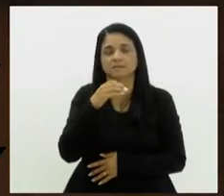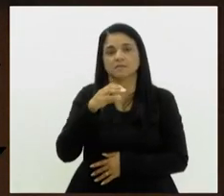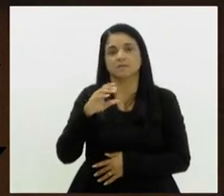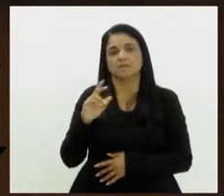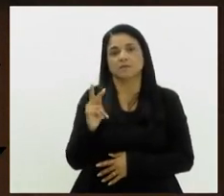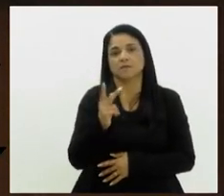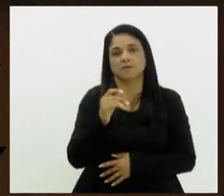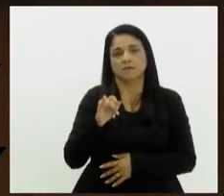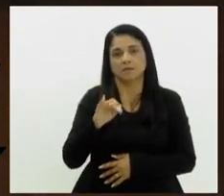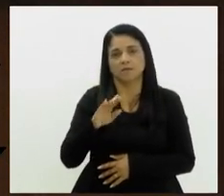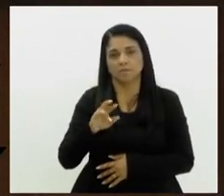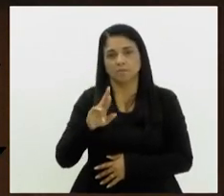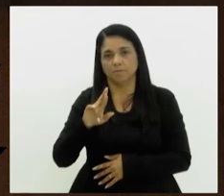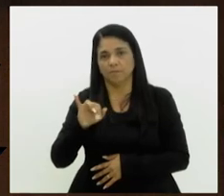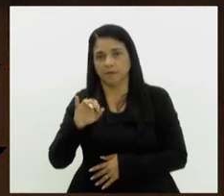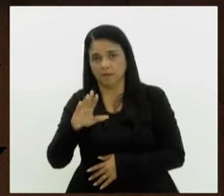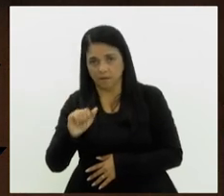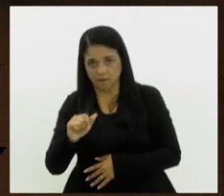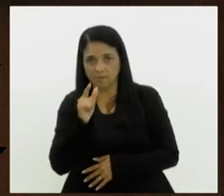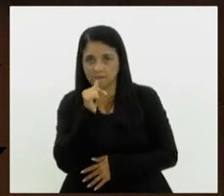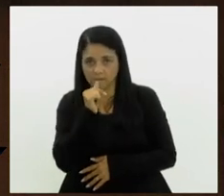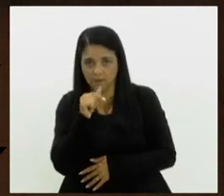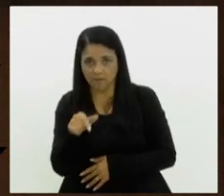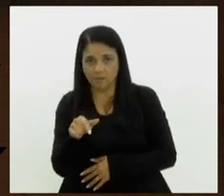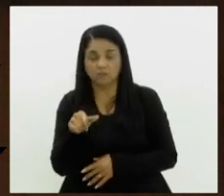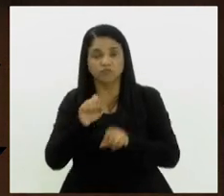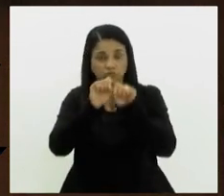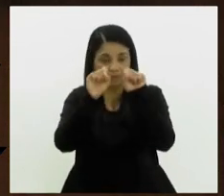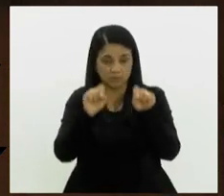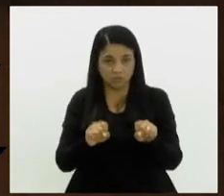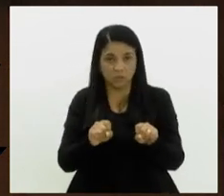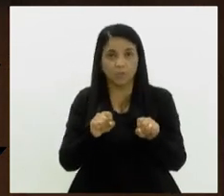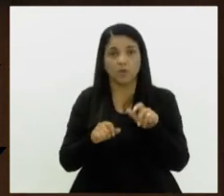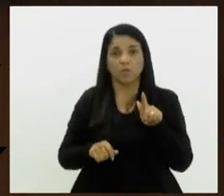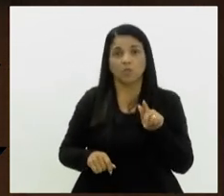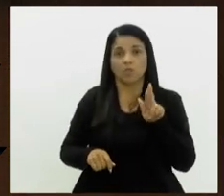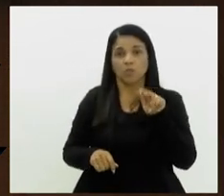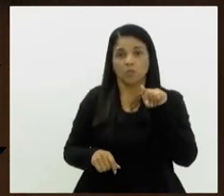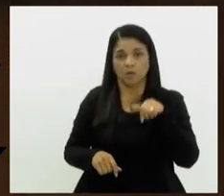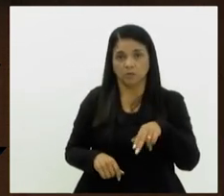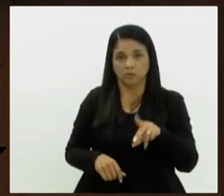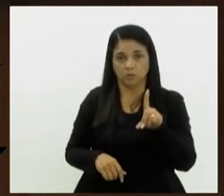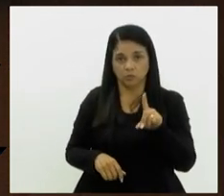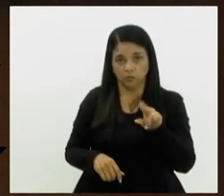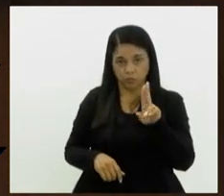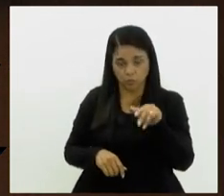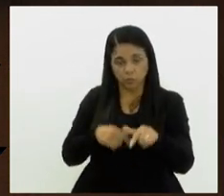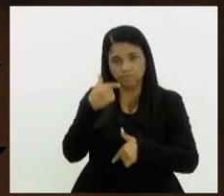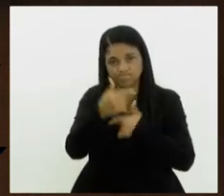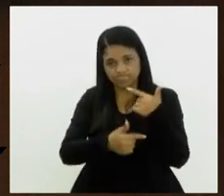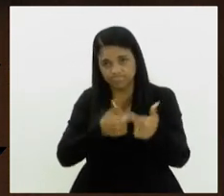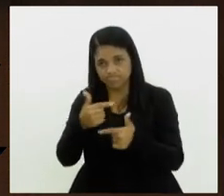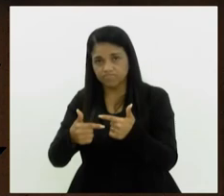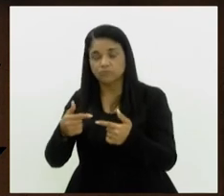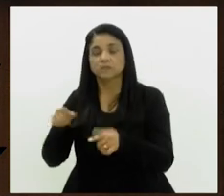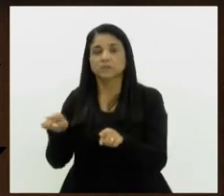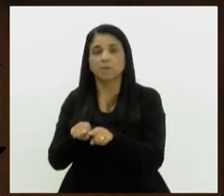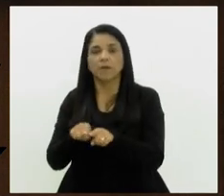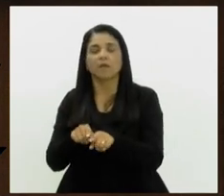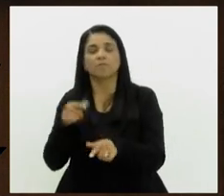epicentro o colapso pelo que passava o sistema Guandu, mas que também se debruçou sobre o sistema Imunana